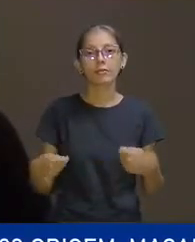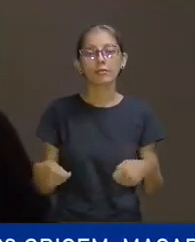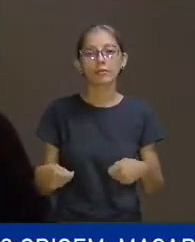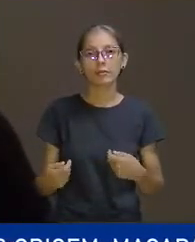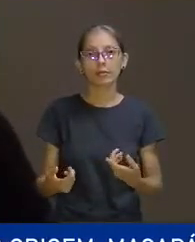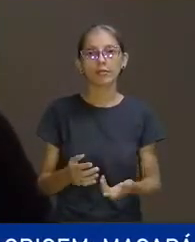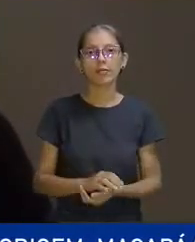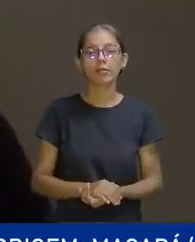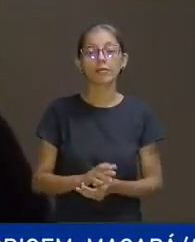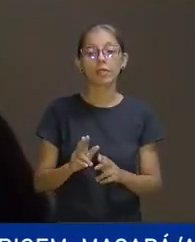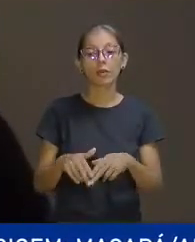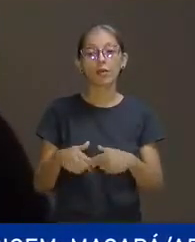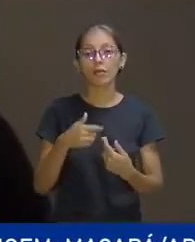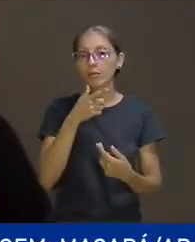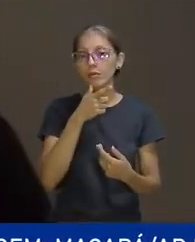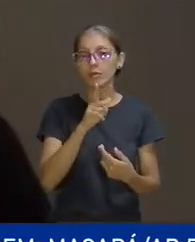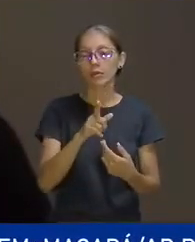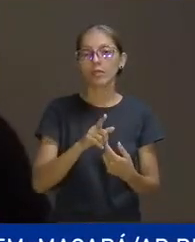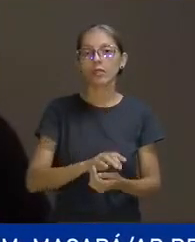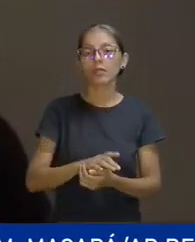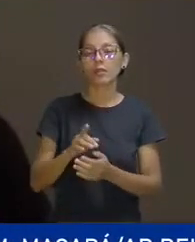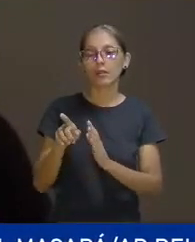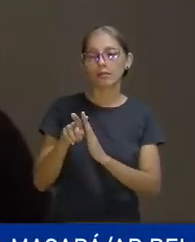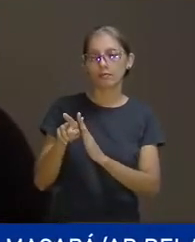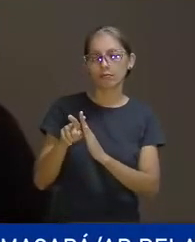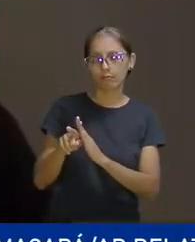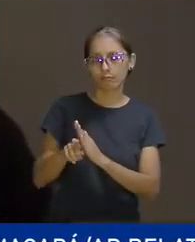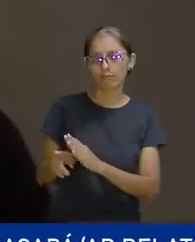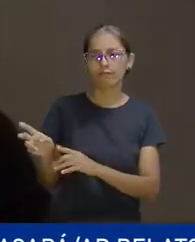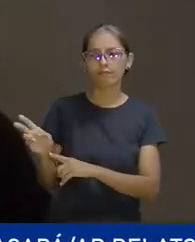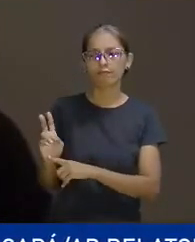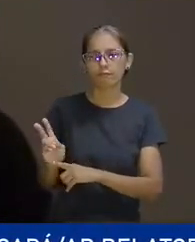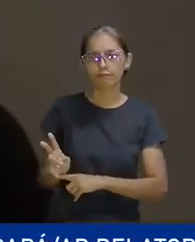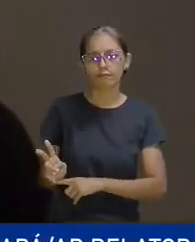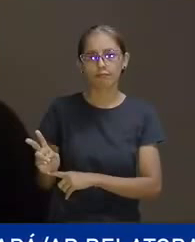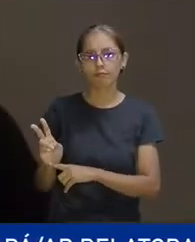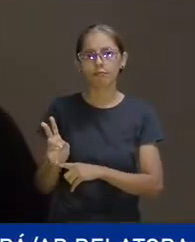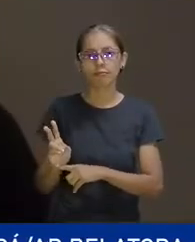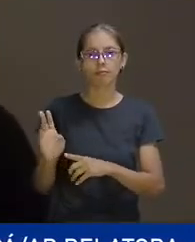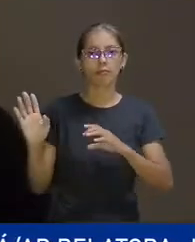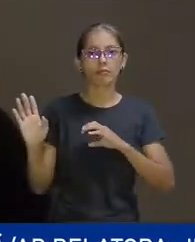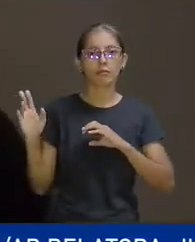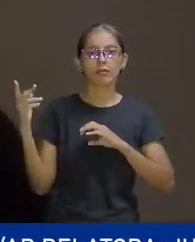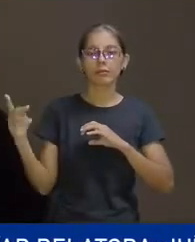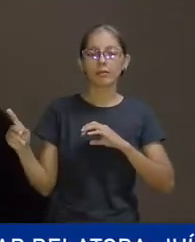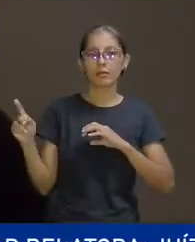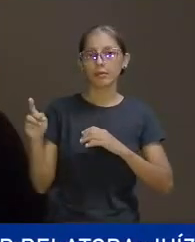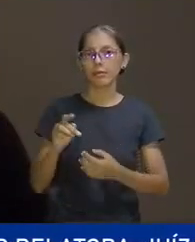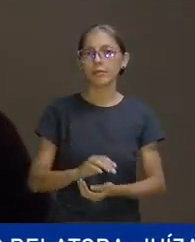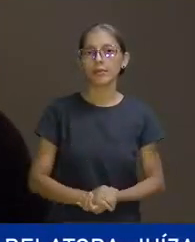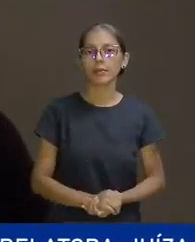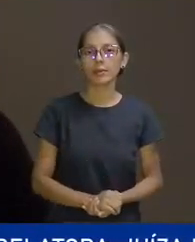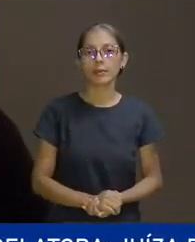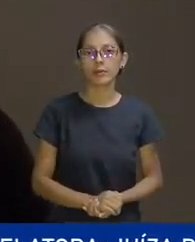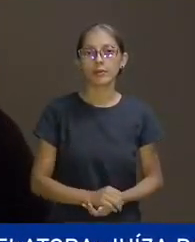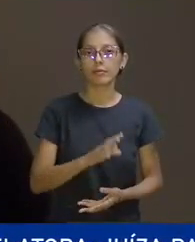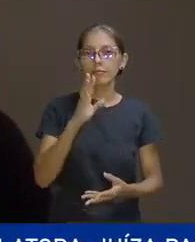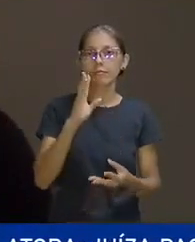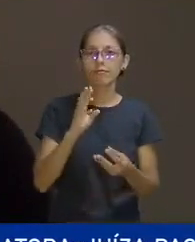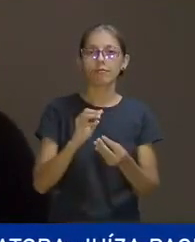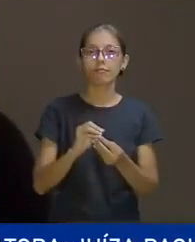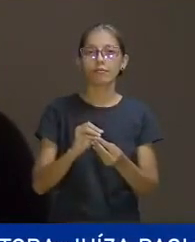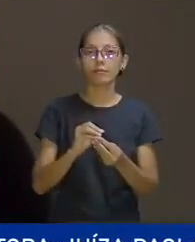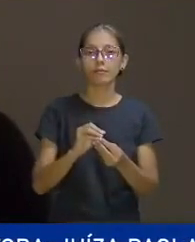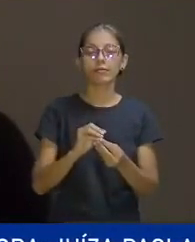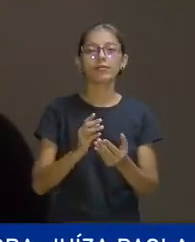possível fiscalizar e atestar essa regularidade das despesas, conforme o próprio NACEP também atestou no seu parecer conclusivo e sugeriu